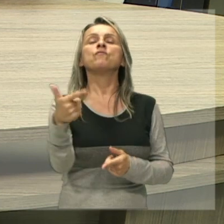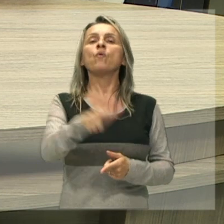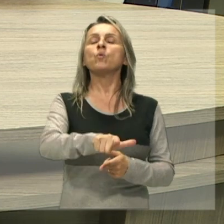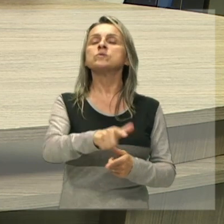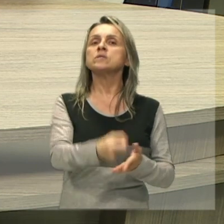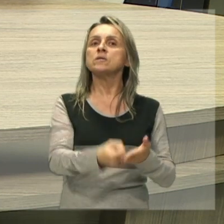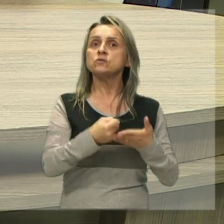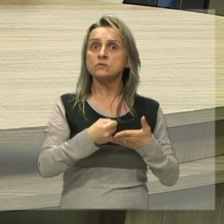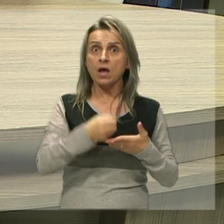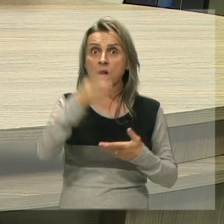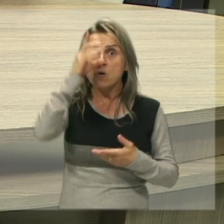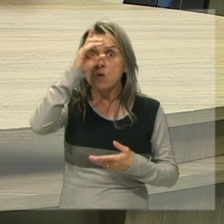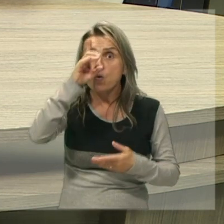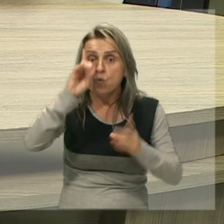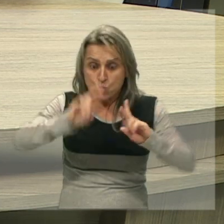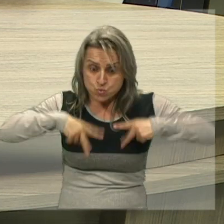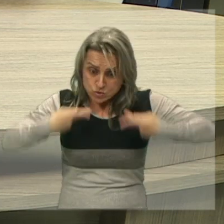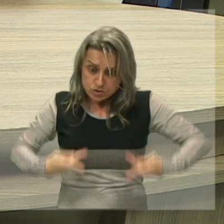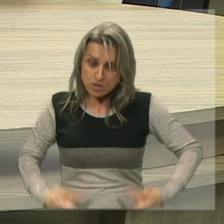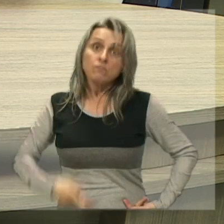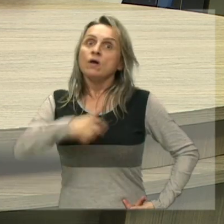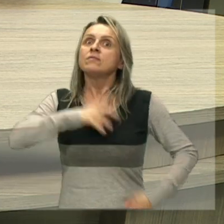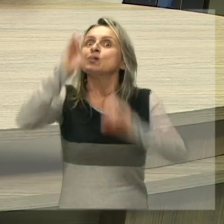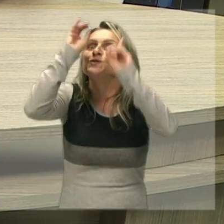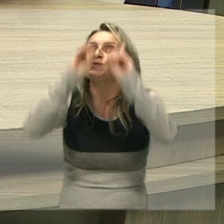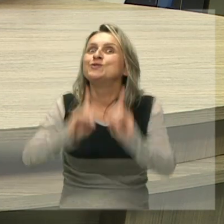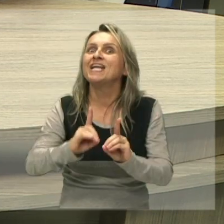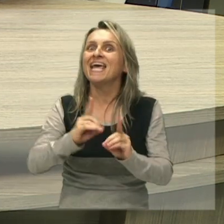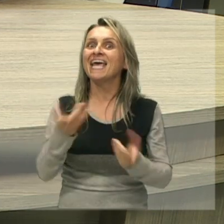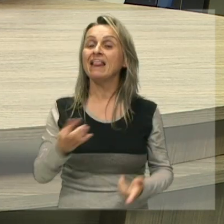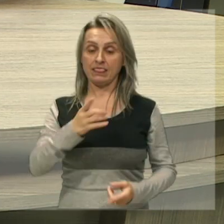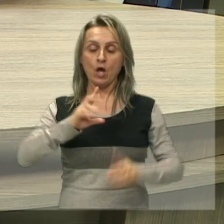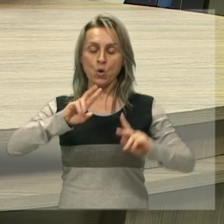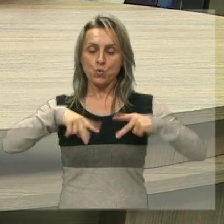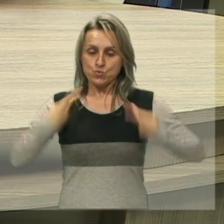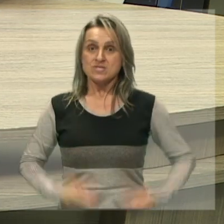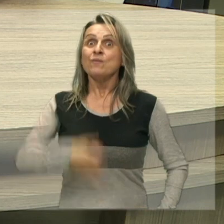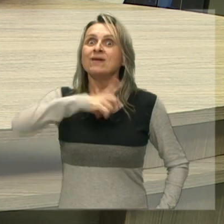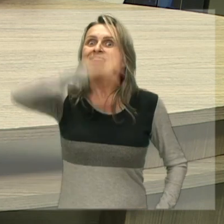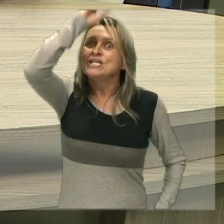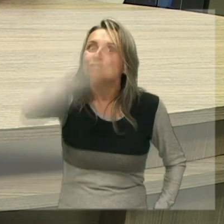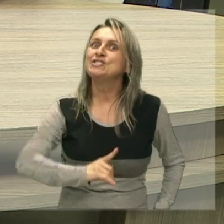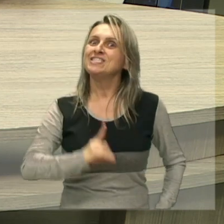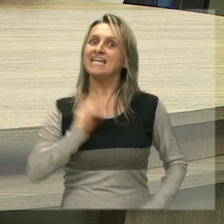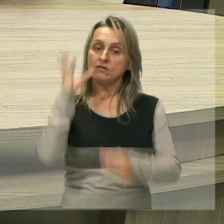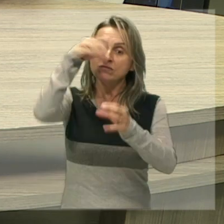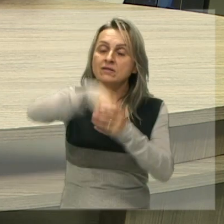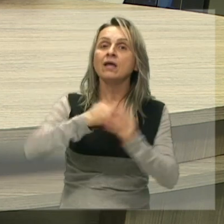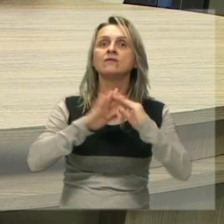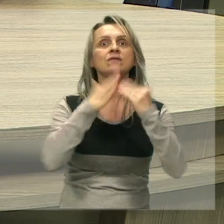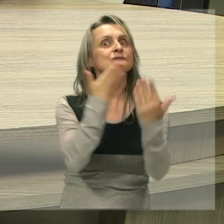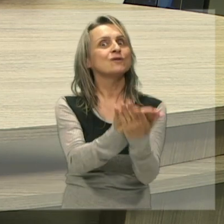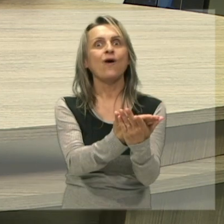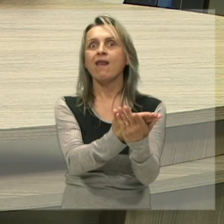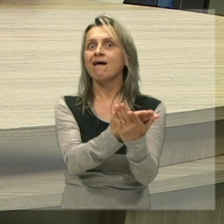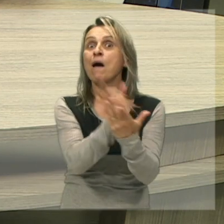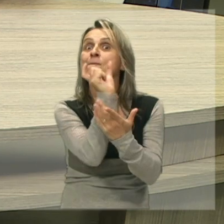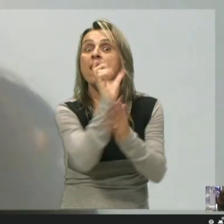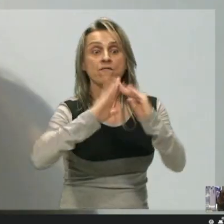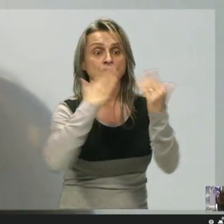tentar, Com certeza. e o outro tem o direito também de recebê-lo, né? Em 2015, a LBI